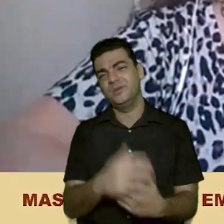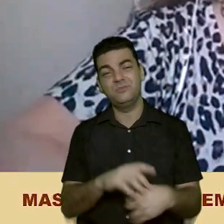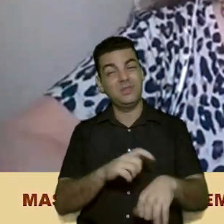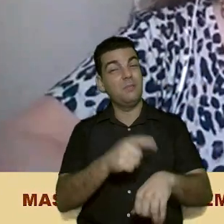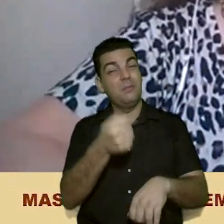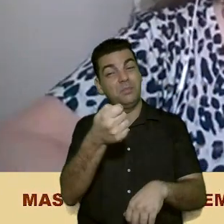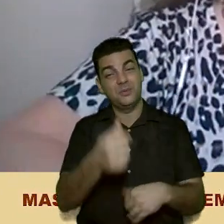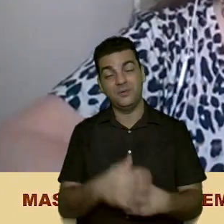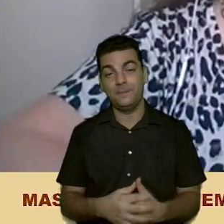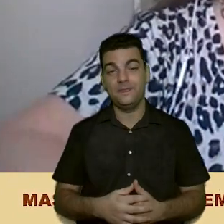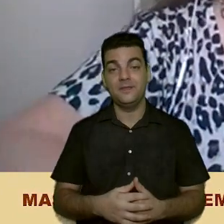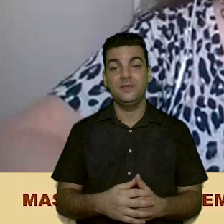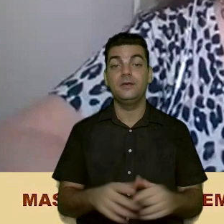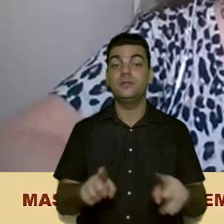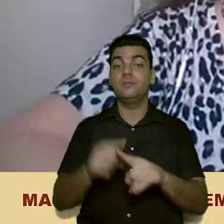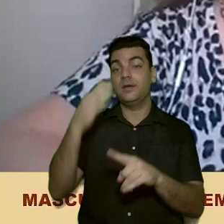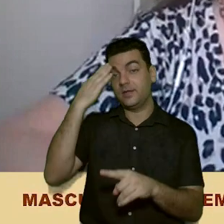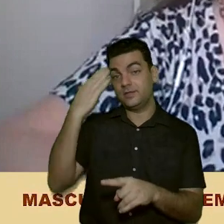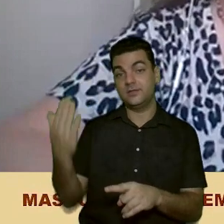reproduzir todas